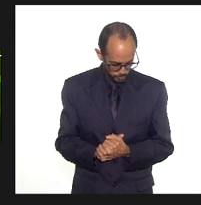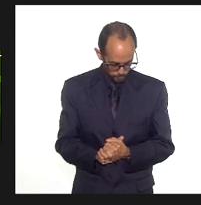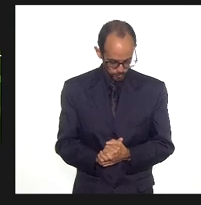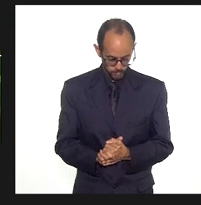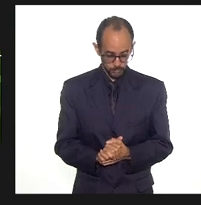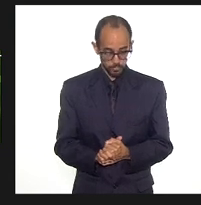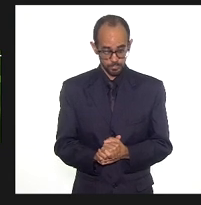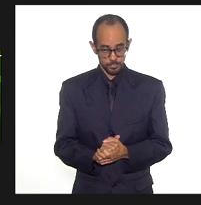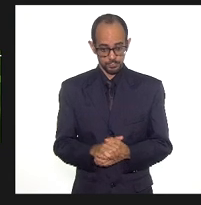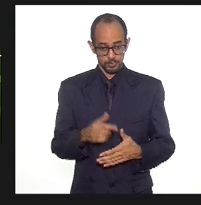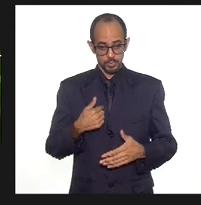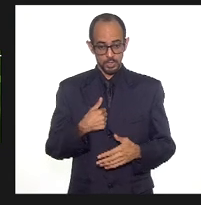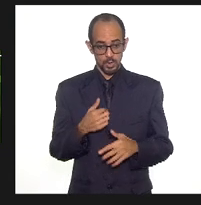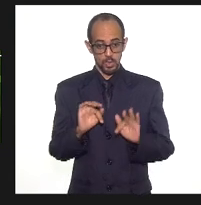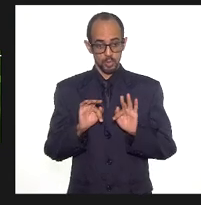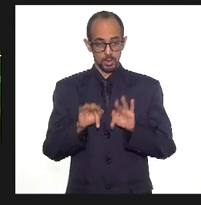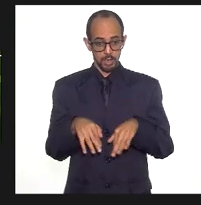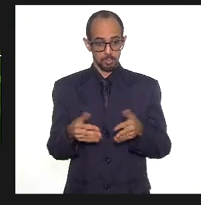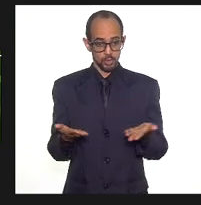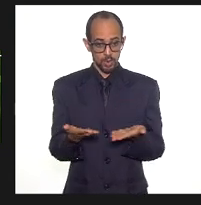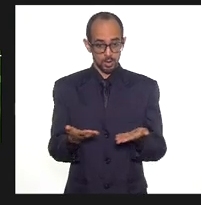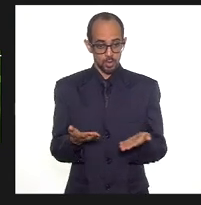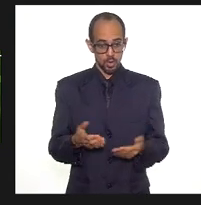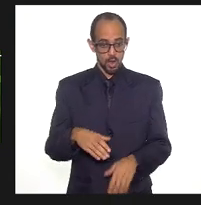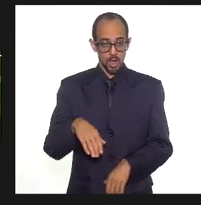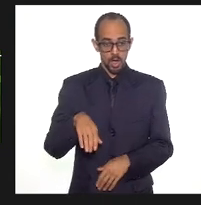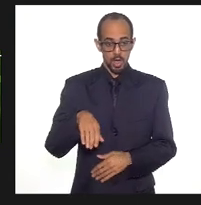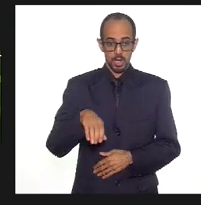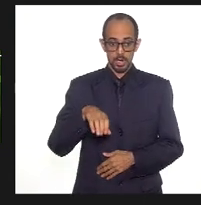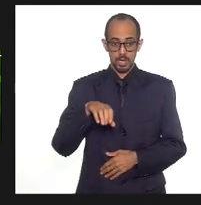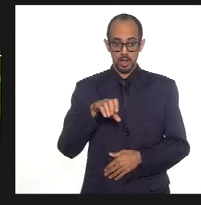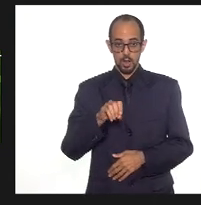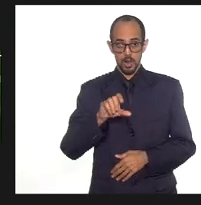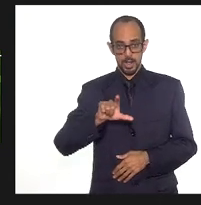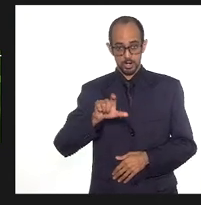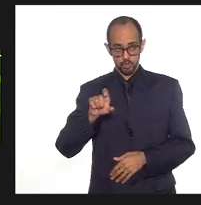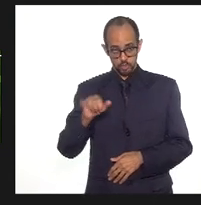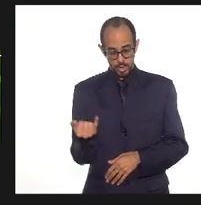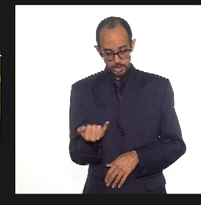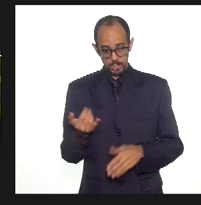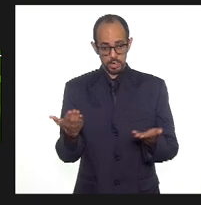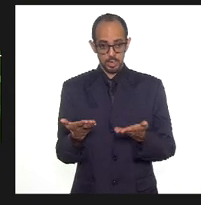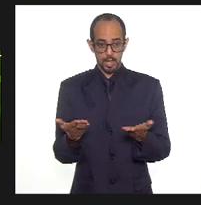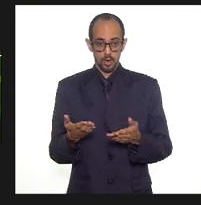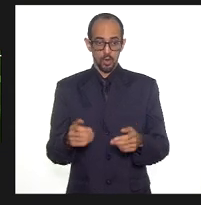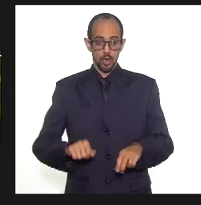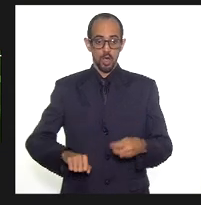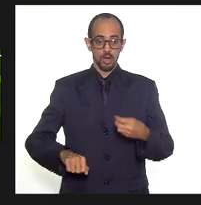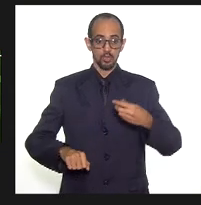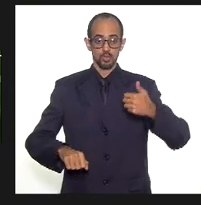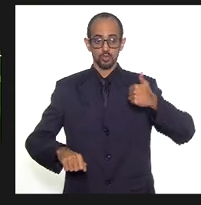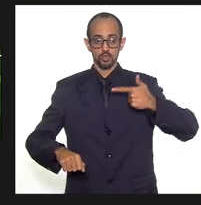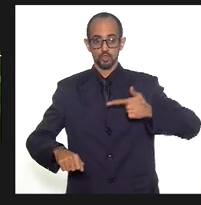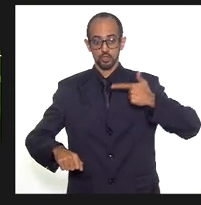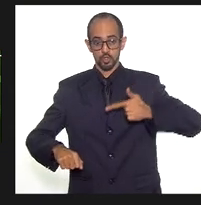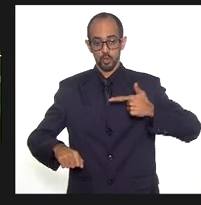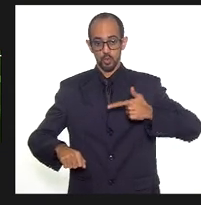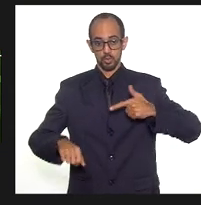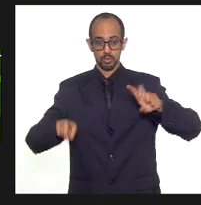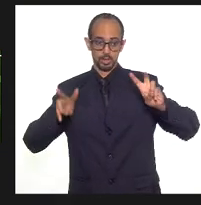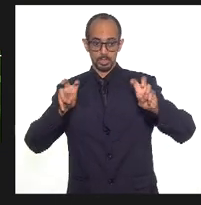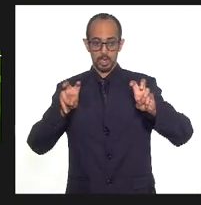Bom, eu termino aqui o OLJ, passo a um segundo tema, a questão de roncador, as